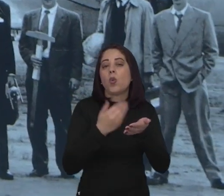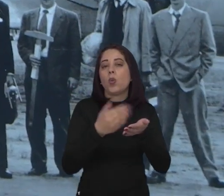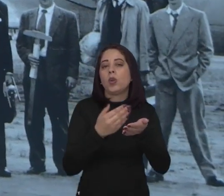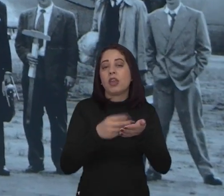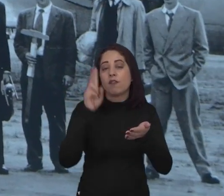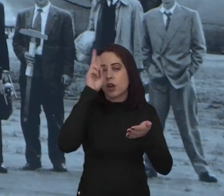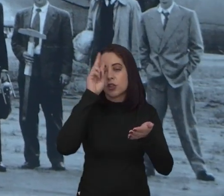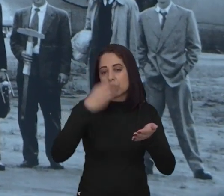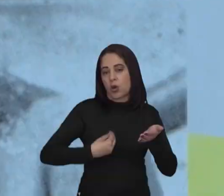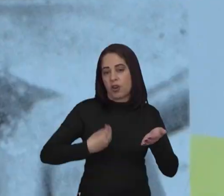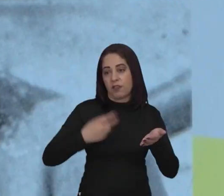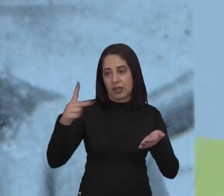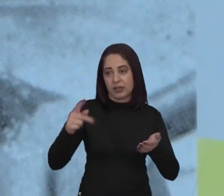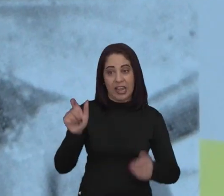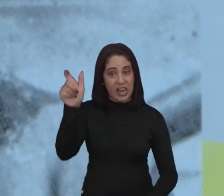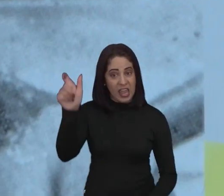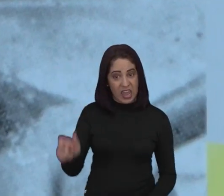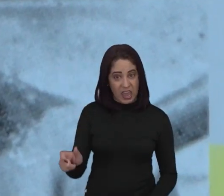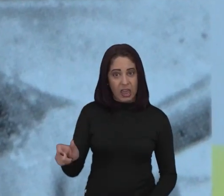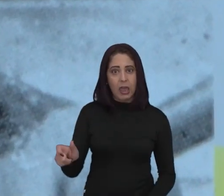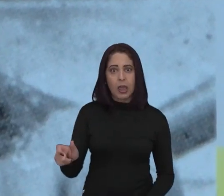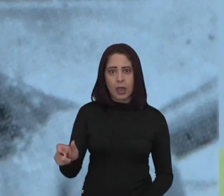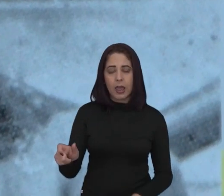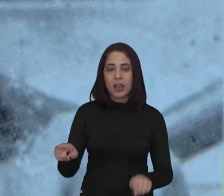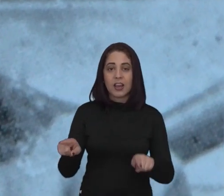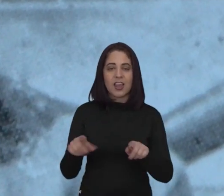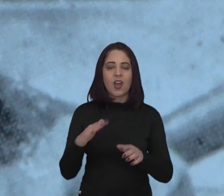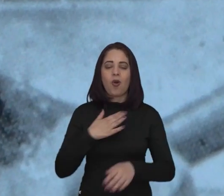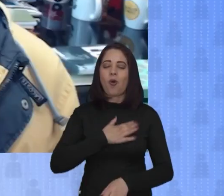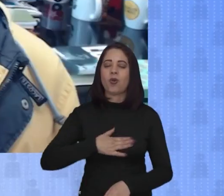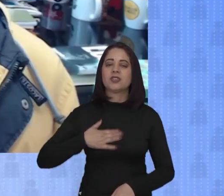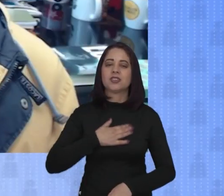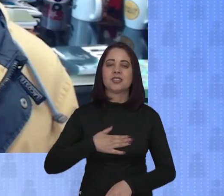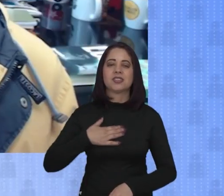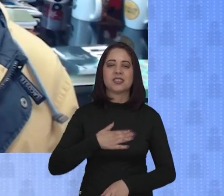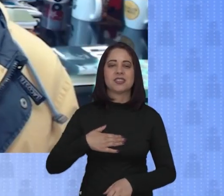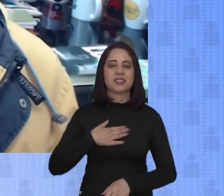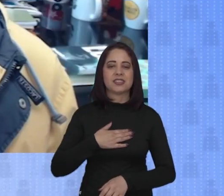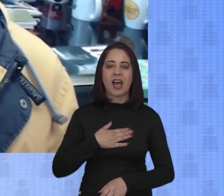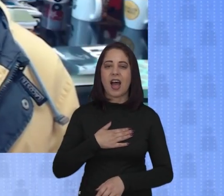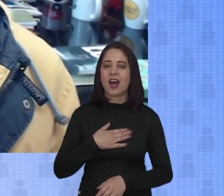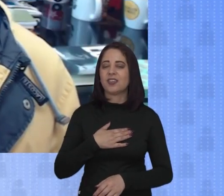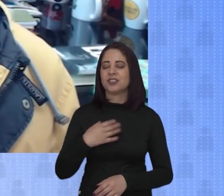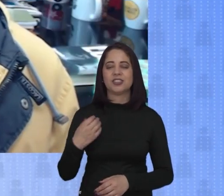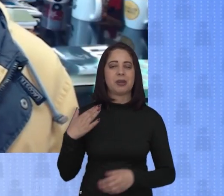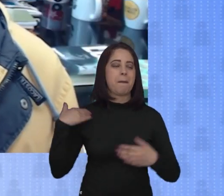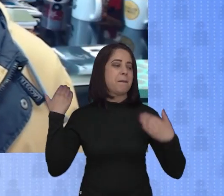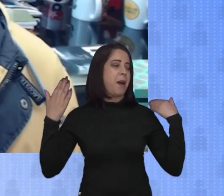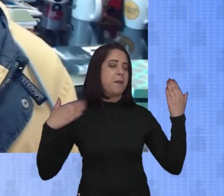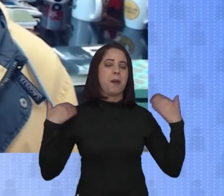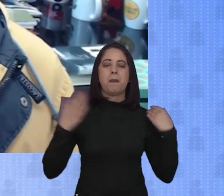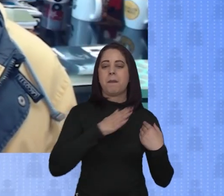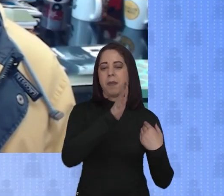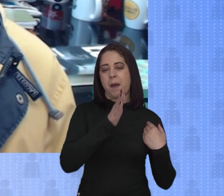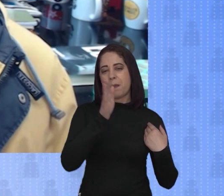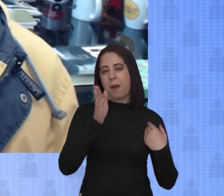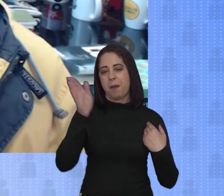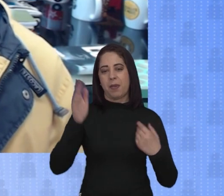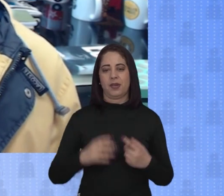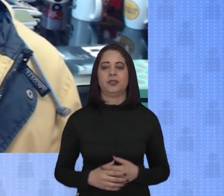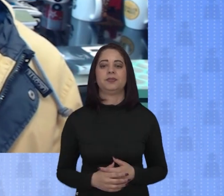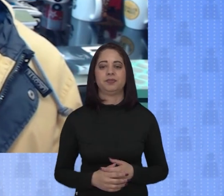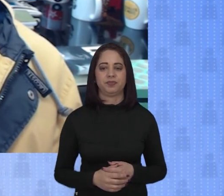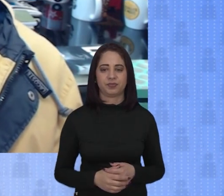que, além de visionário, Casimiro era também um aventureiro. E a criação do Correio Aéreo Nacional já é em